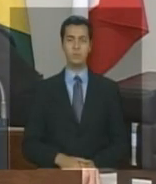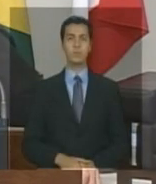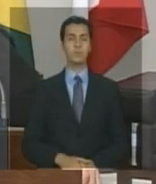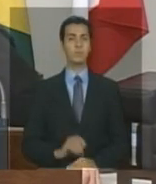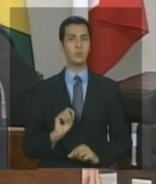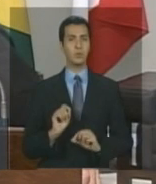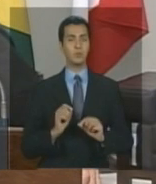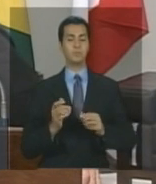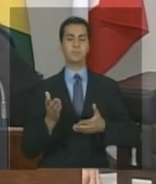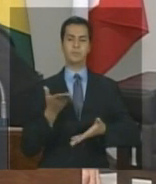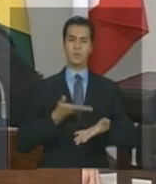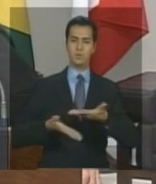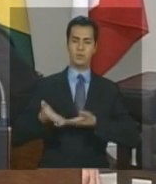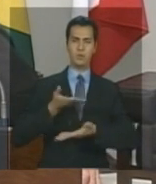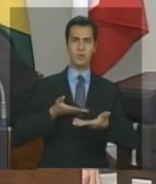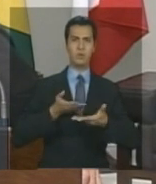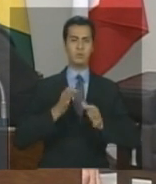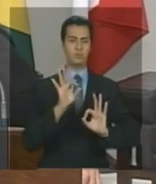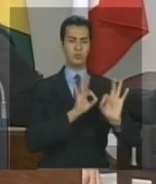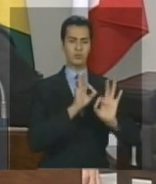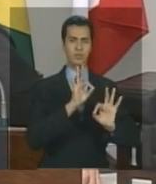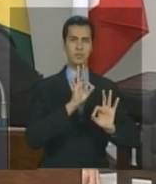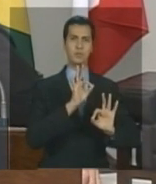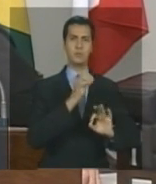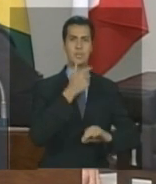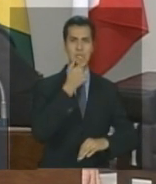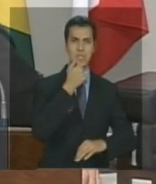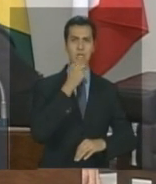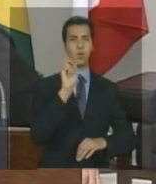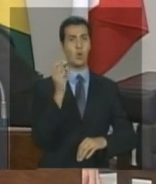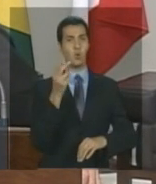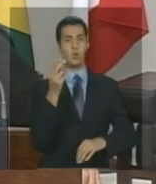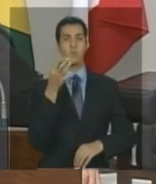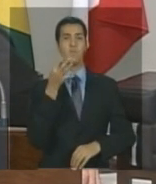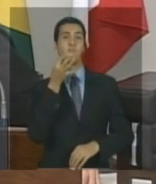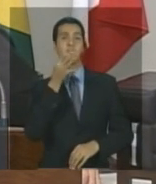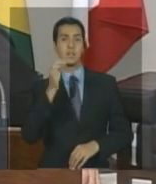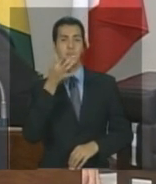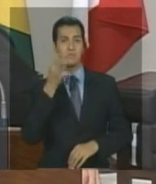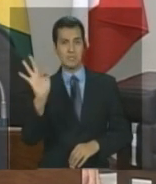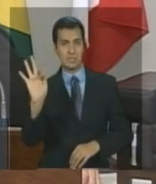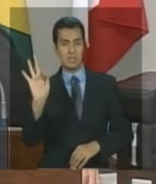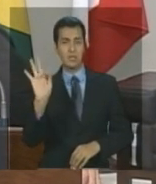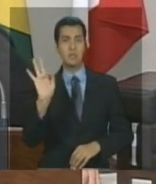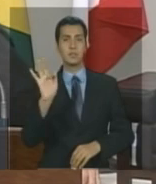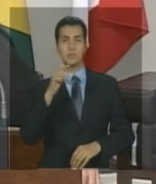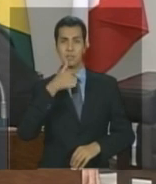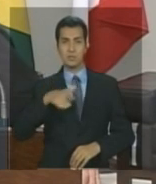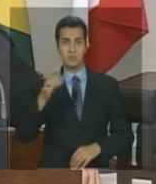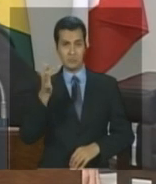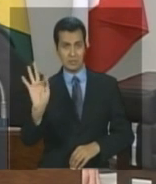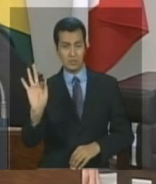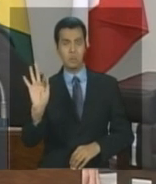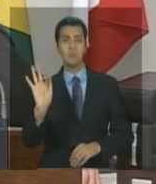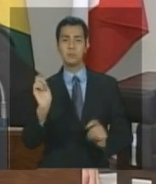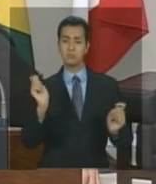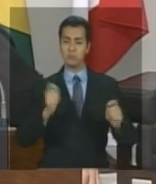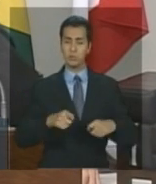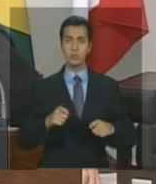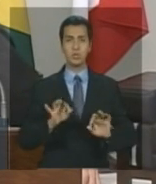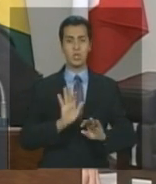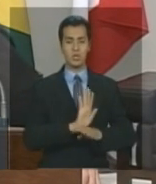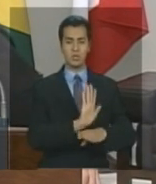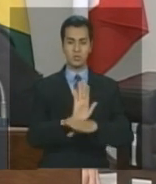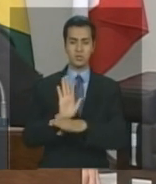envolver nos programas em que o inglês e o francês são a língua de treinamento, a segunda língua, fazer uma estrutura completa, proporcionar uma